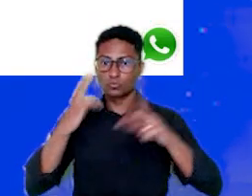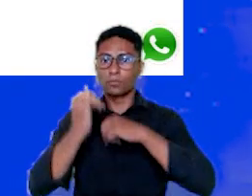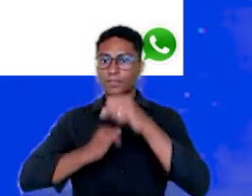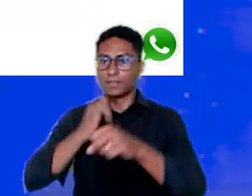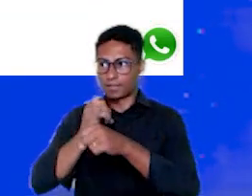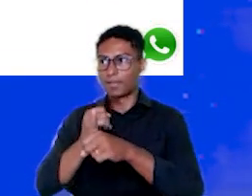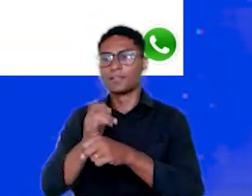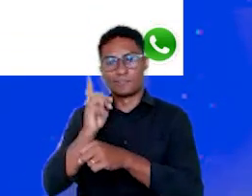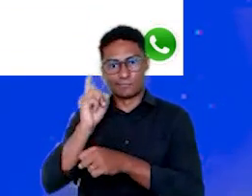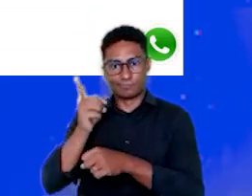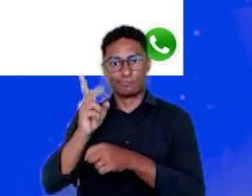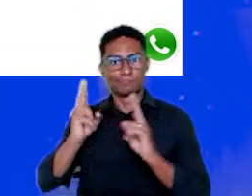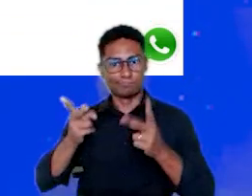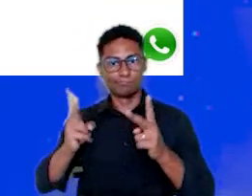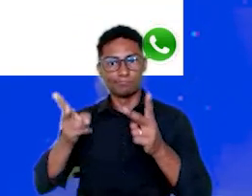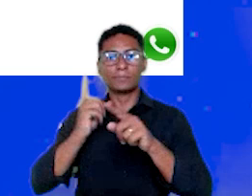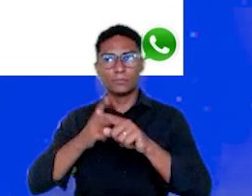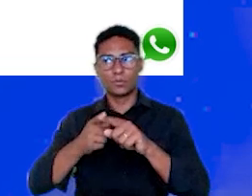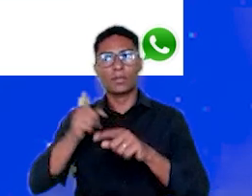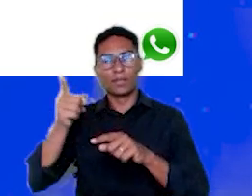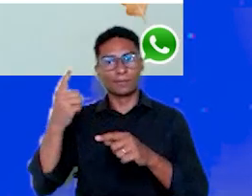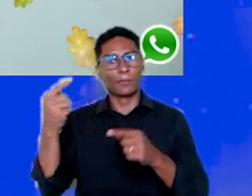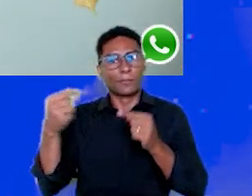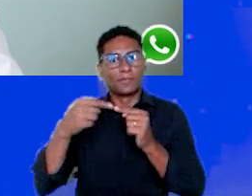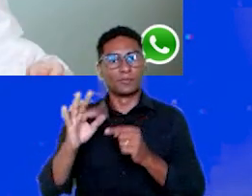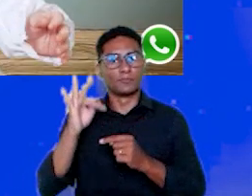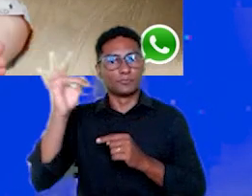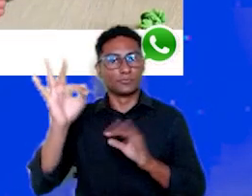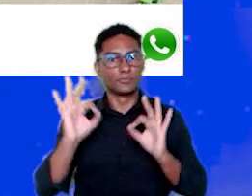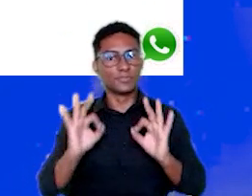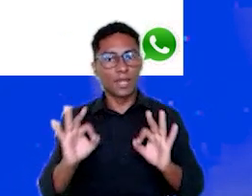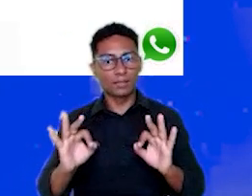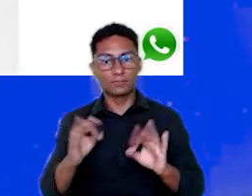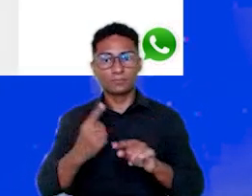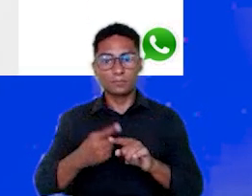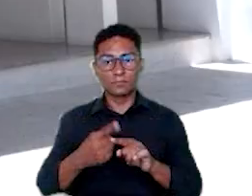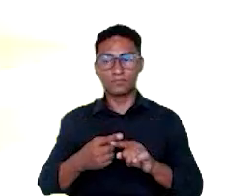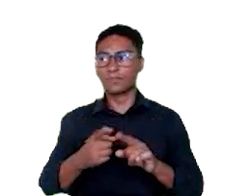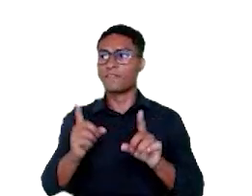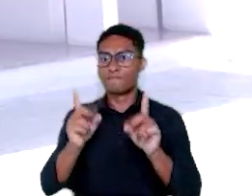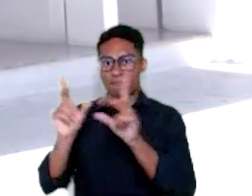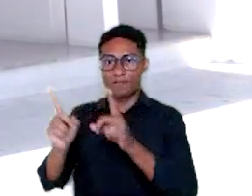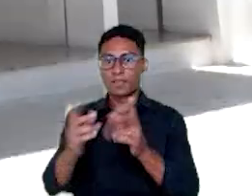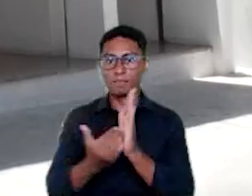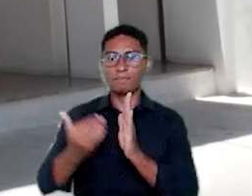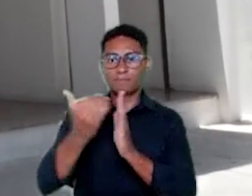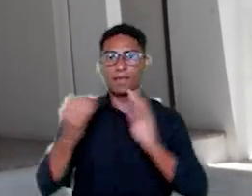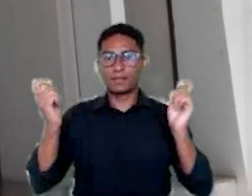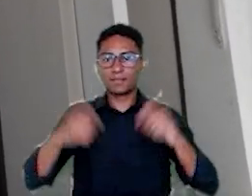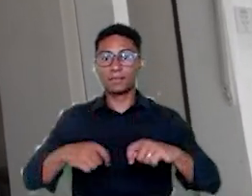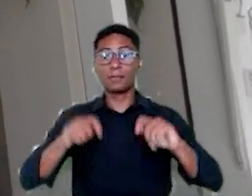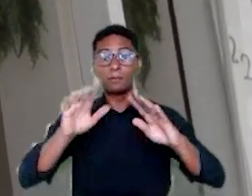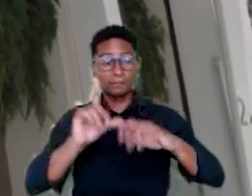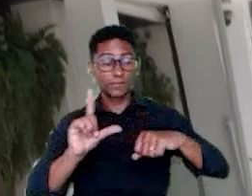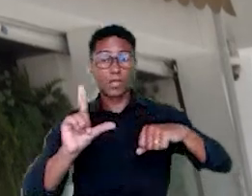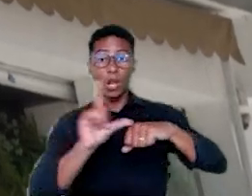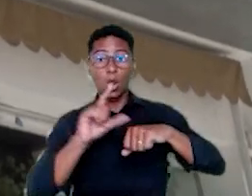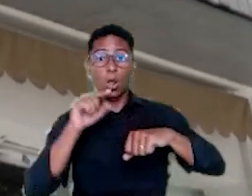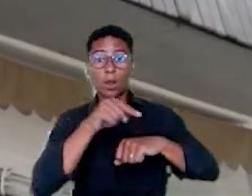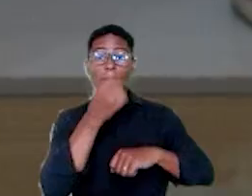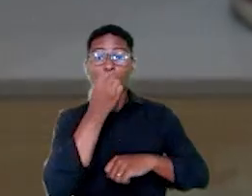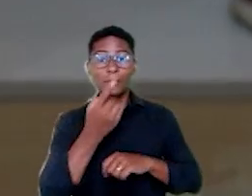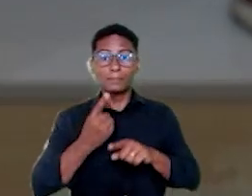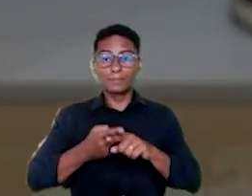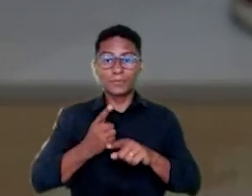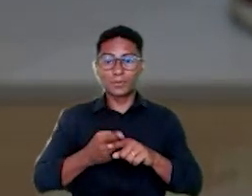é esse, a gente acredita que é a grande escalada, né, do varejo. Mas a loja, ela traz, né, um